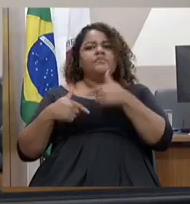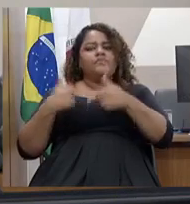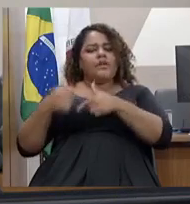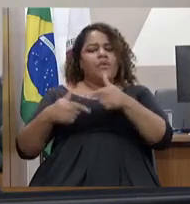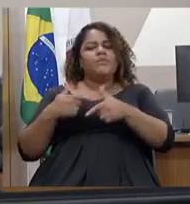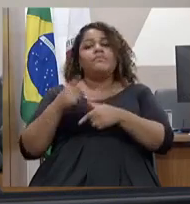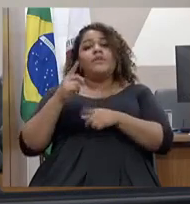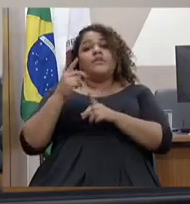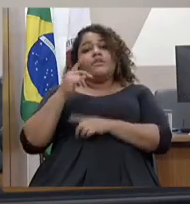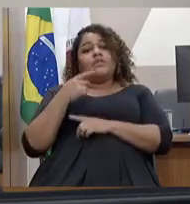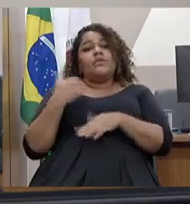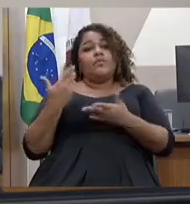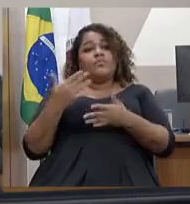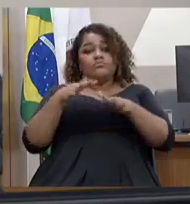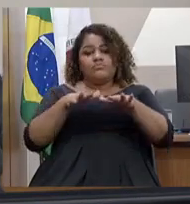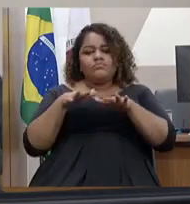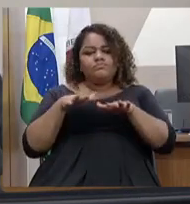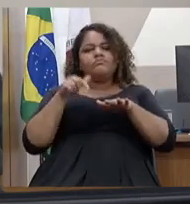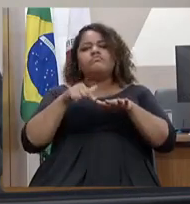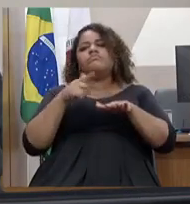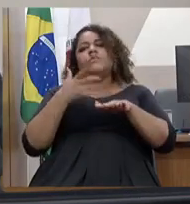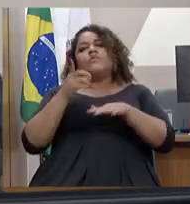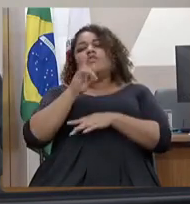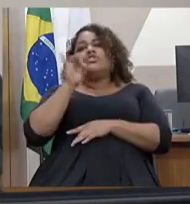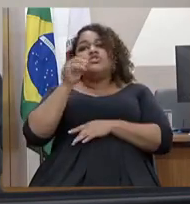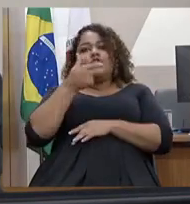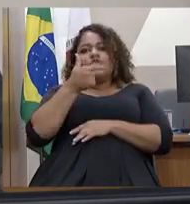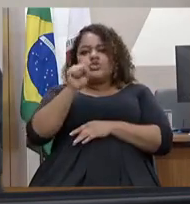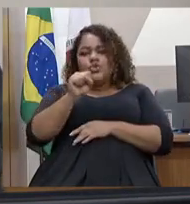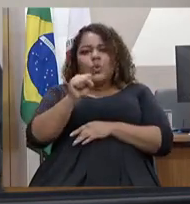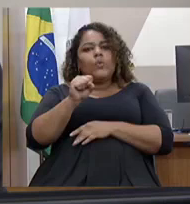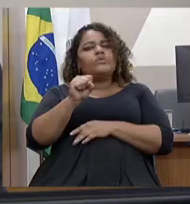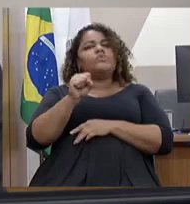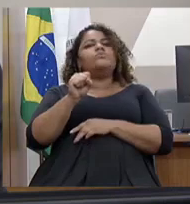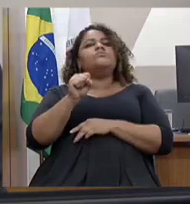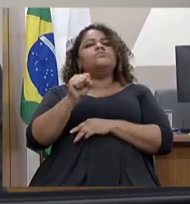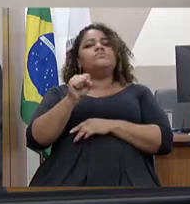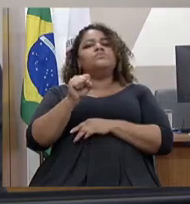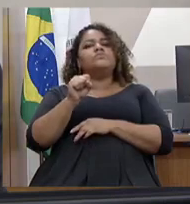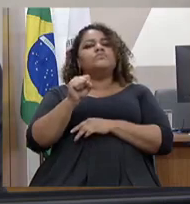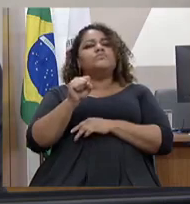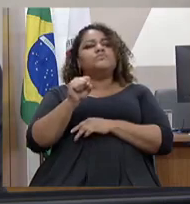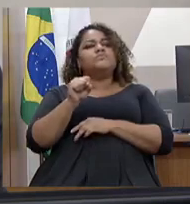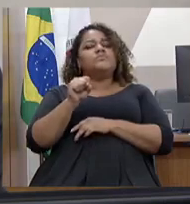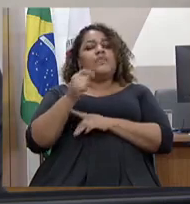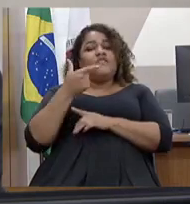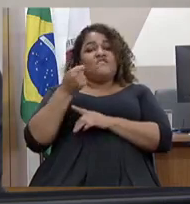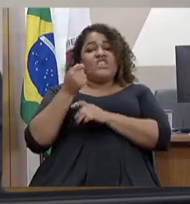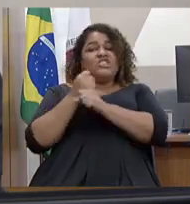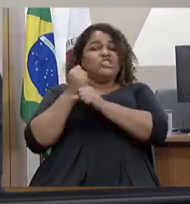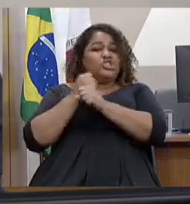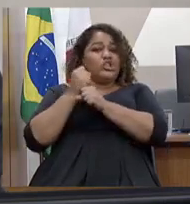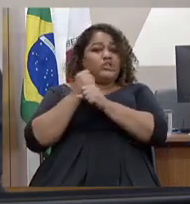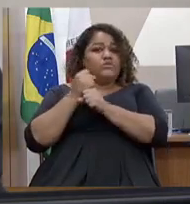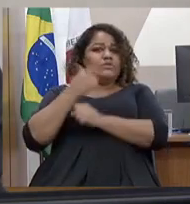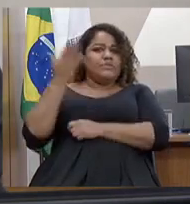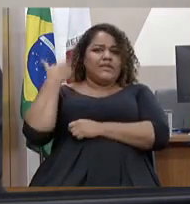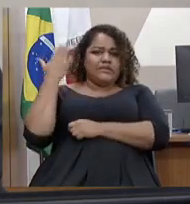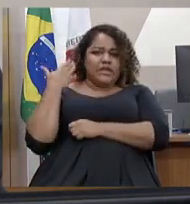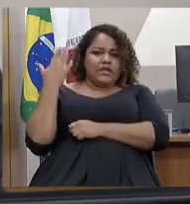então eu falei dia 28 quando há 20 anos atrás